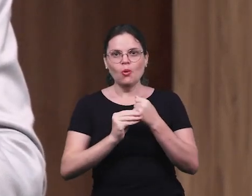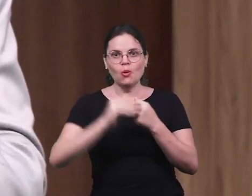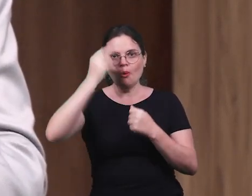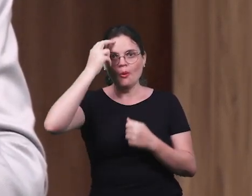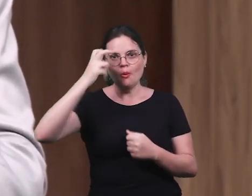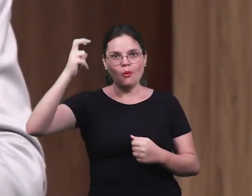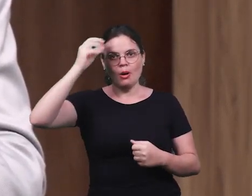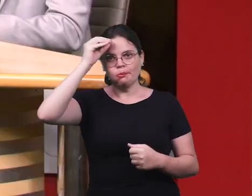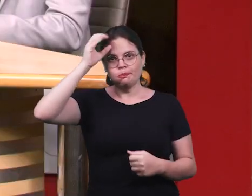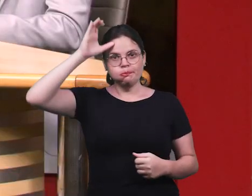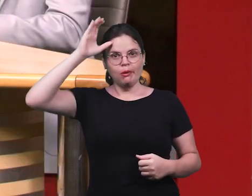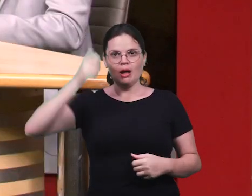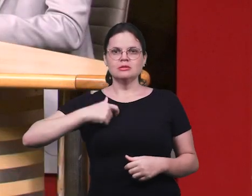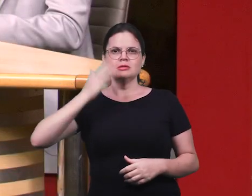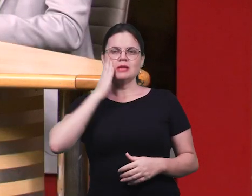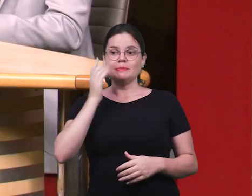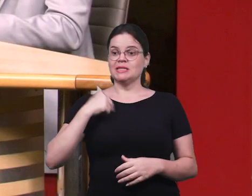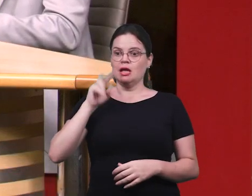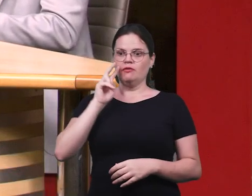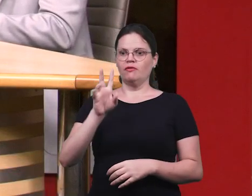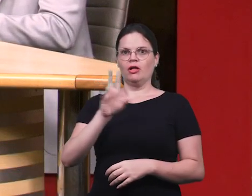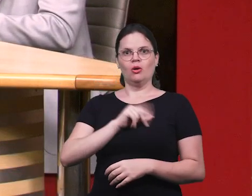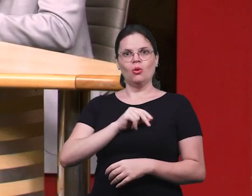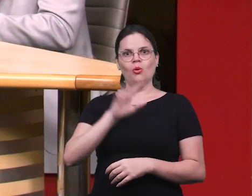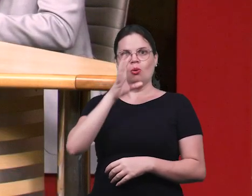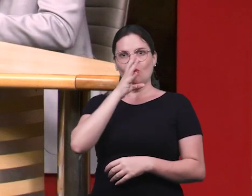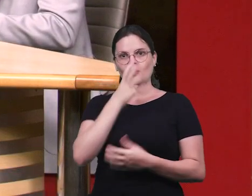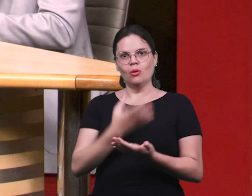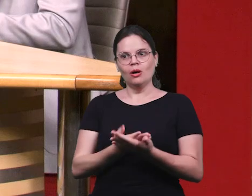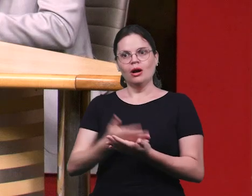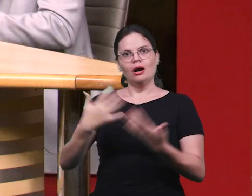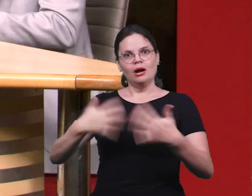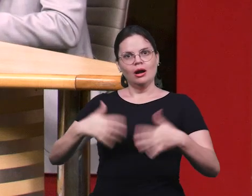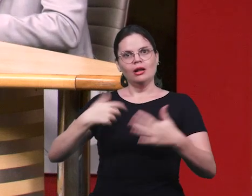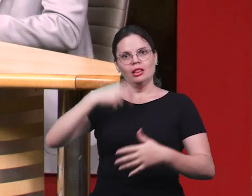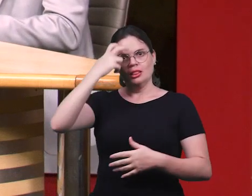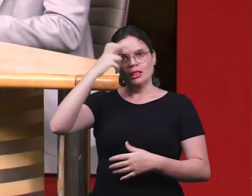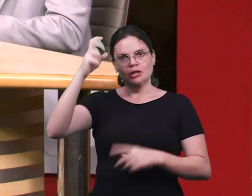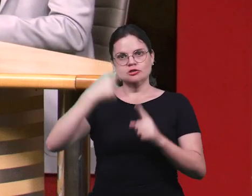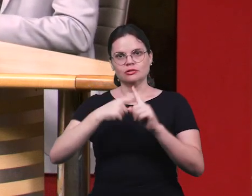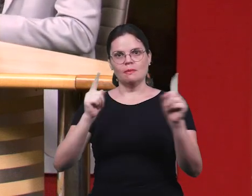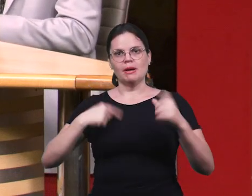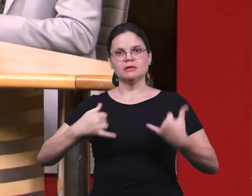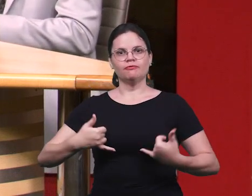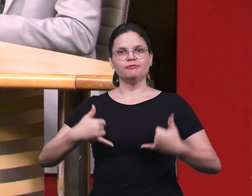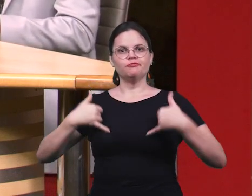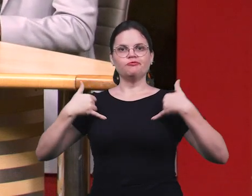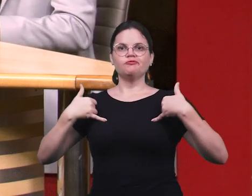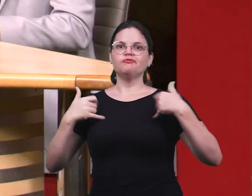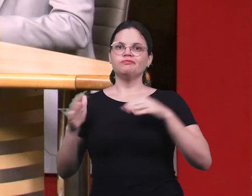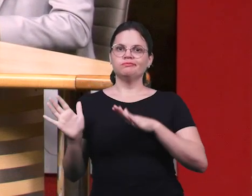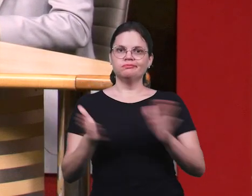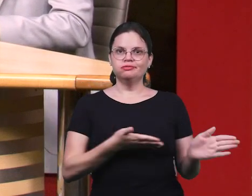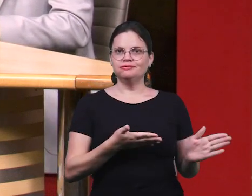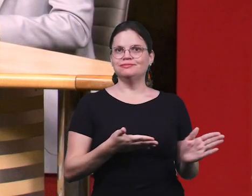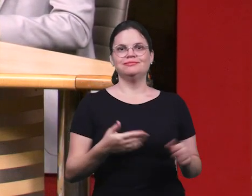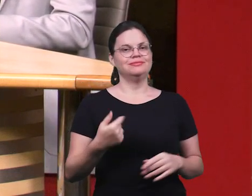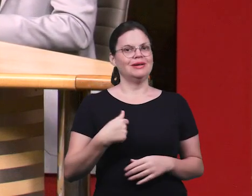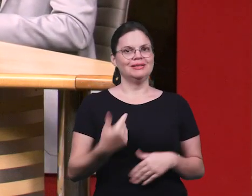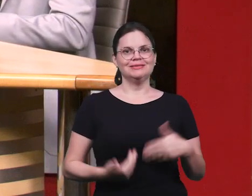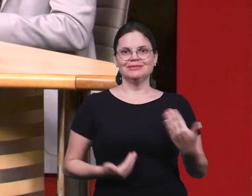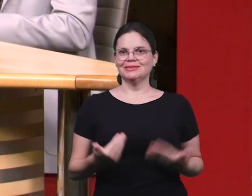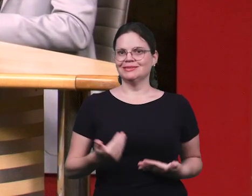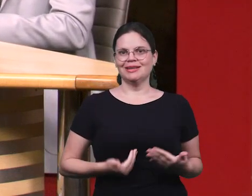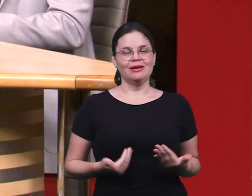são intelectuais, mas não são mais os mesmos servos. Cheios de restrições, muito críticos, difíceis de tratar,